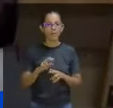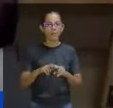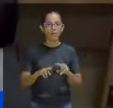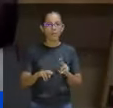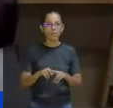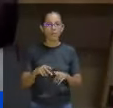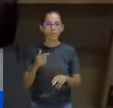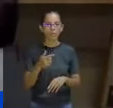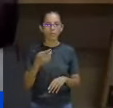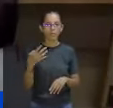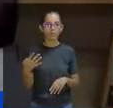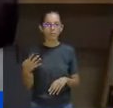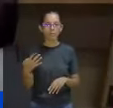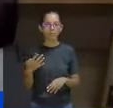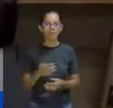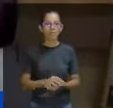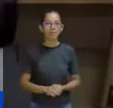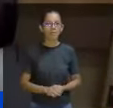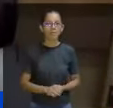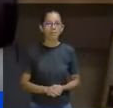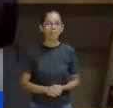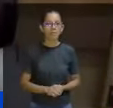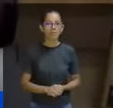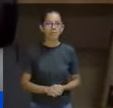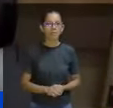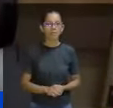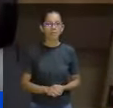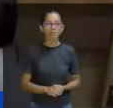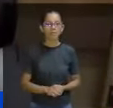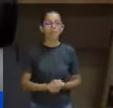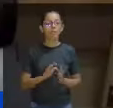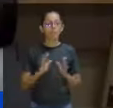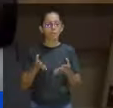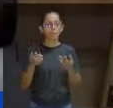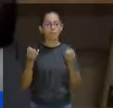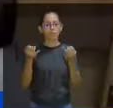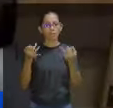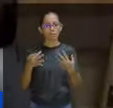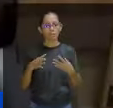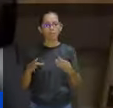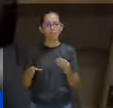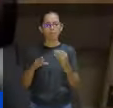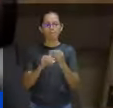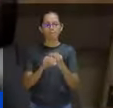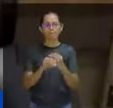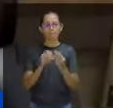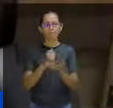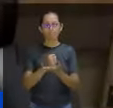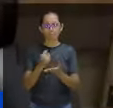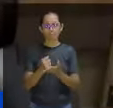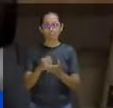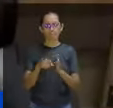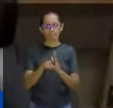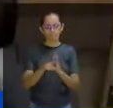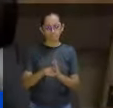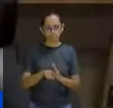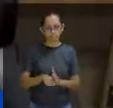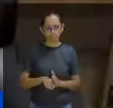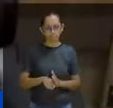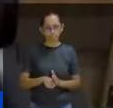do ministro Floriano de Azevedo Marques, admitiu a análise de documentação juntada mesmo após o parecer